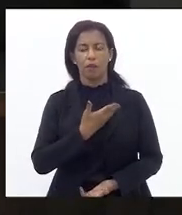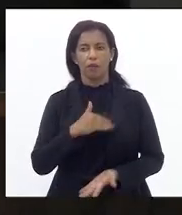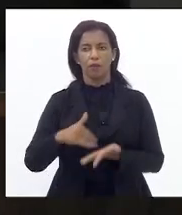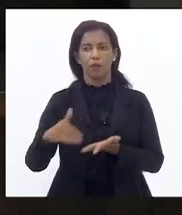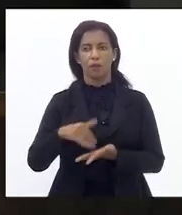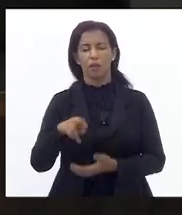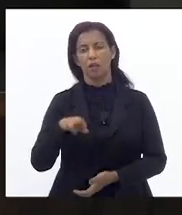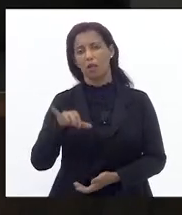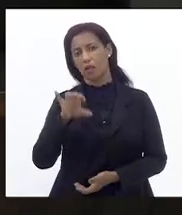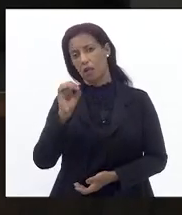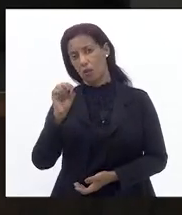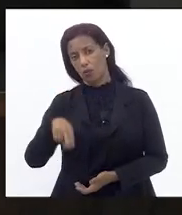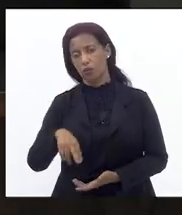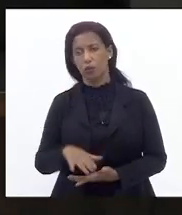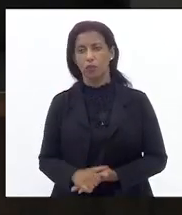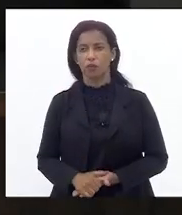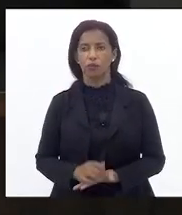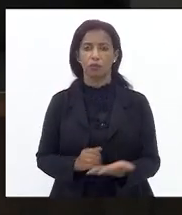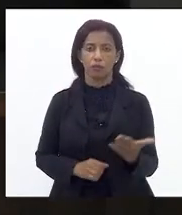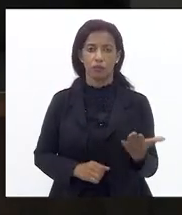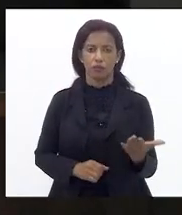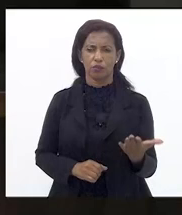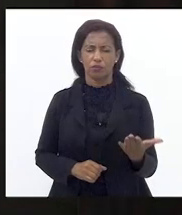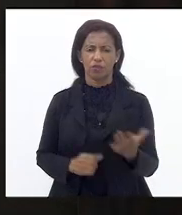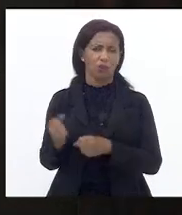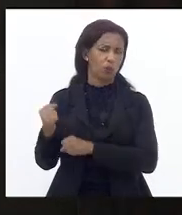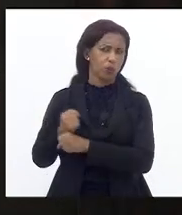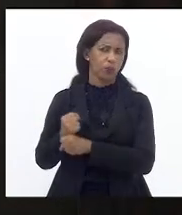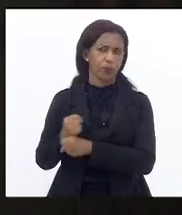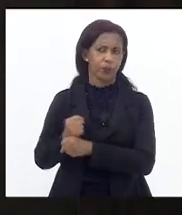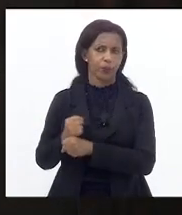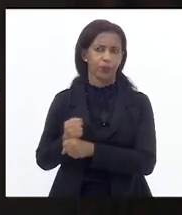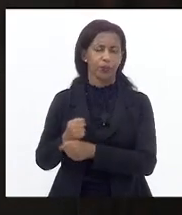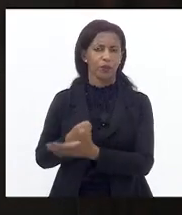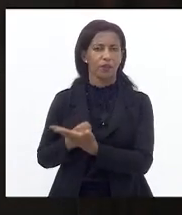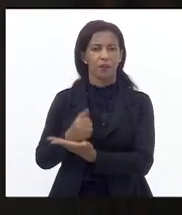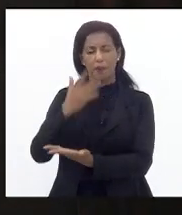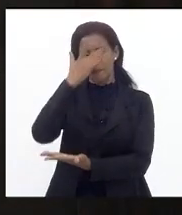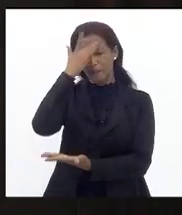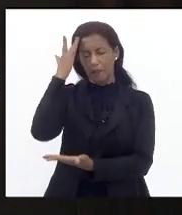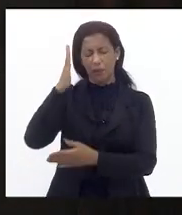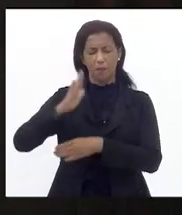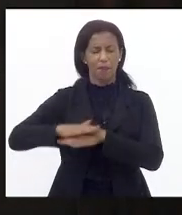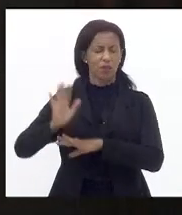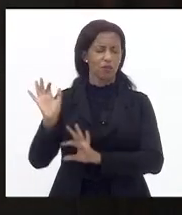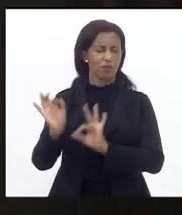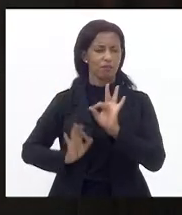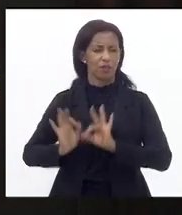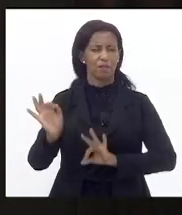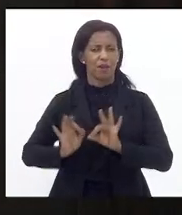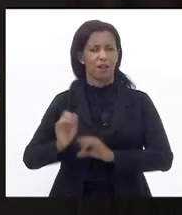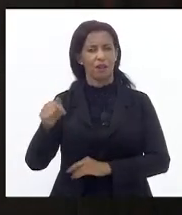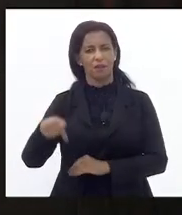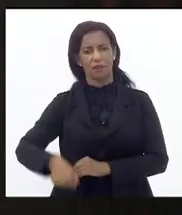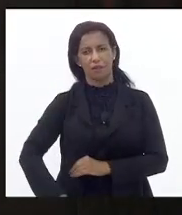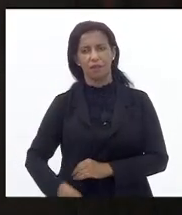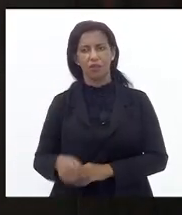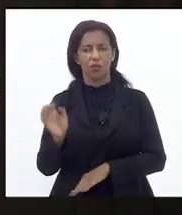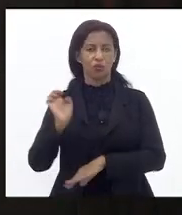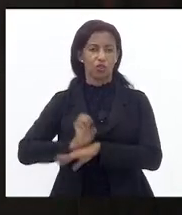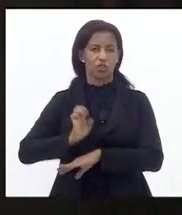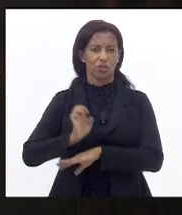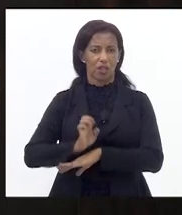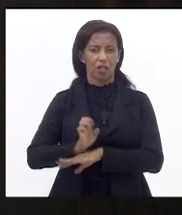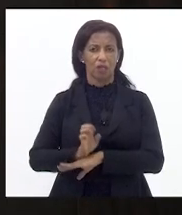secretário Nelson Rocha que de longa data é uma das pessoas mais Preparadas nesta área do